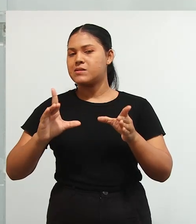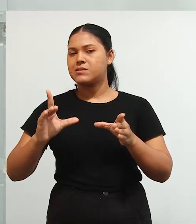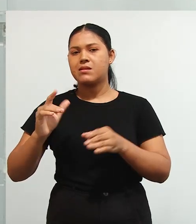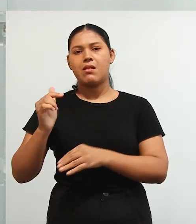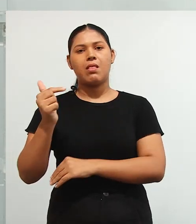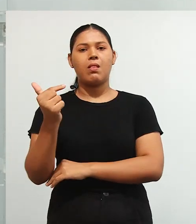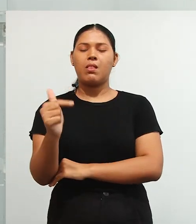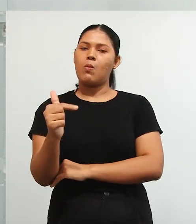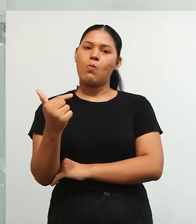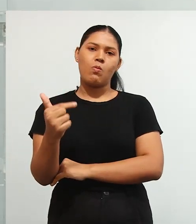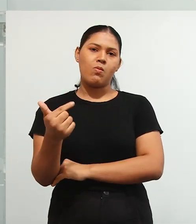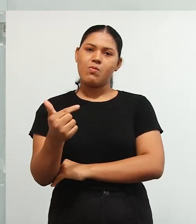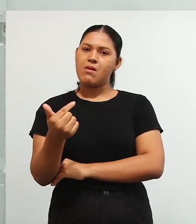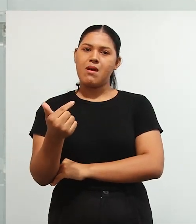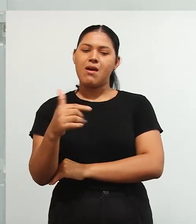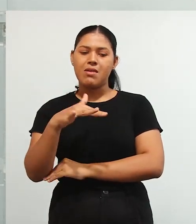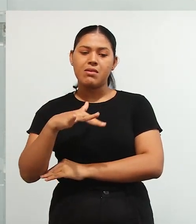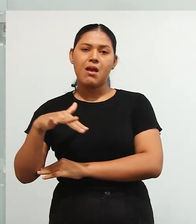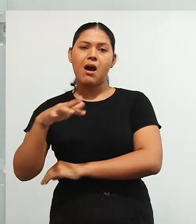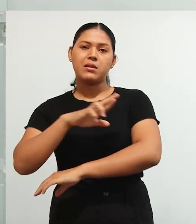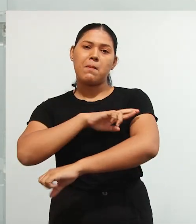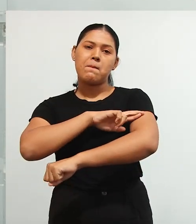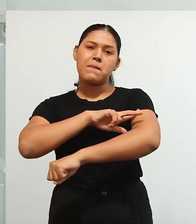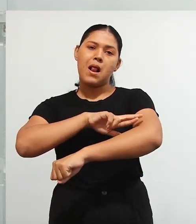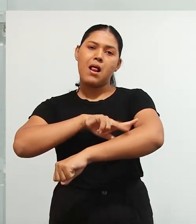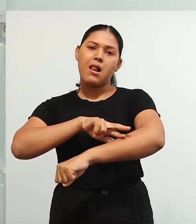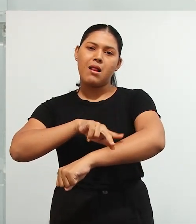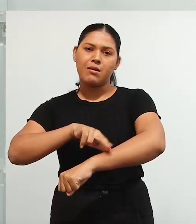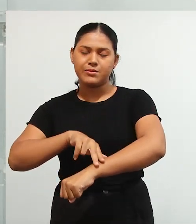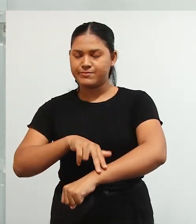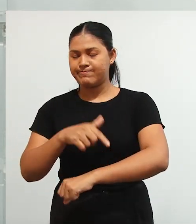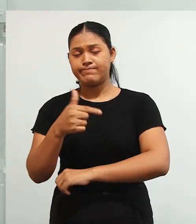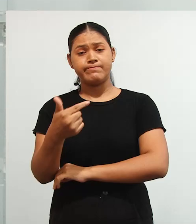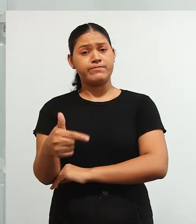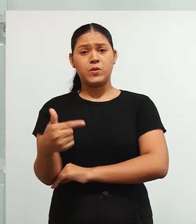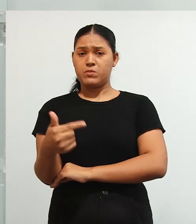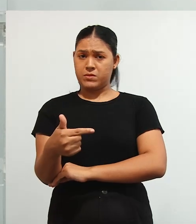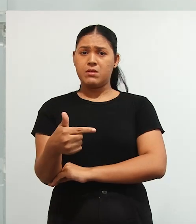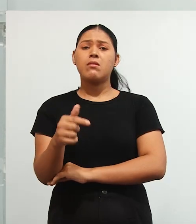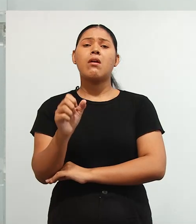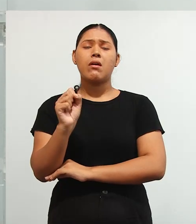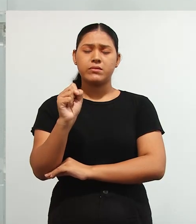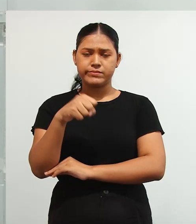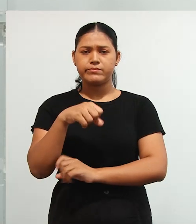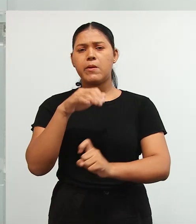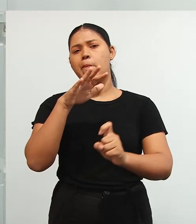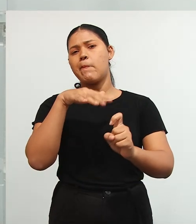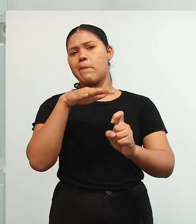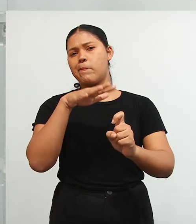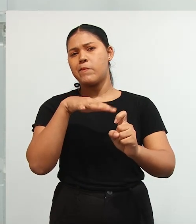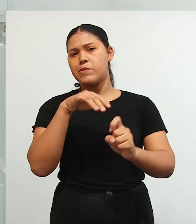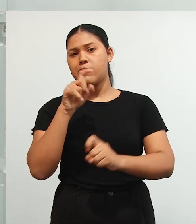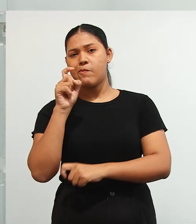mito. Os mitos são importantes, eles dão coesão social, mas nesse caso, esse mito ele